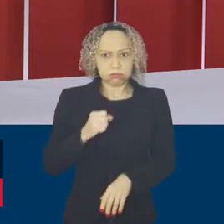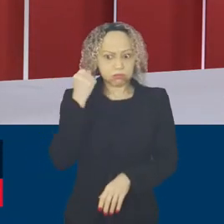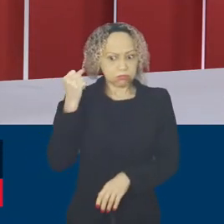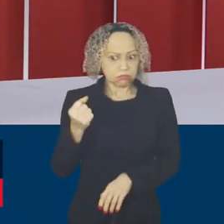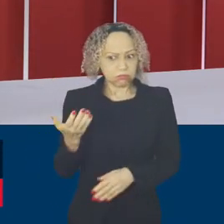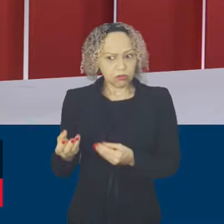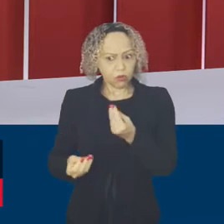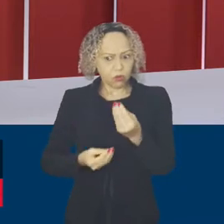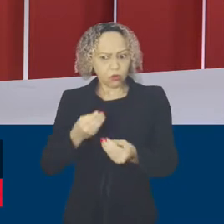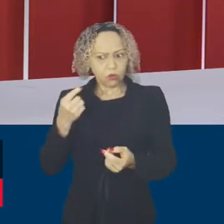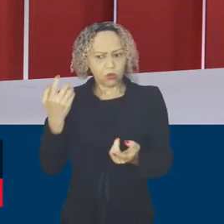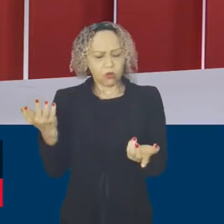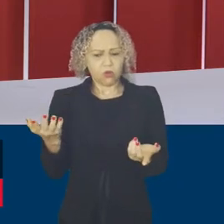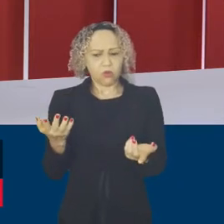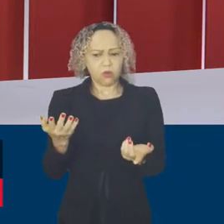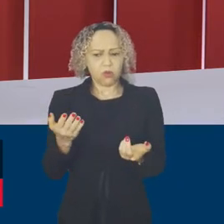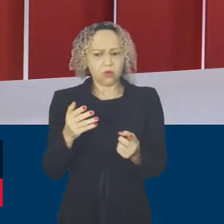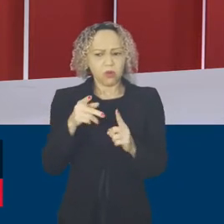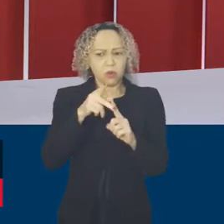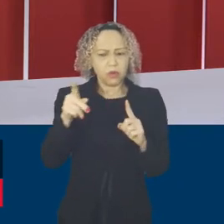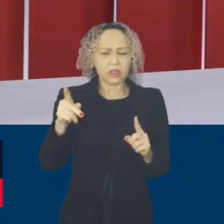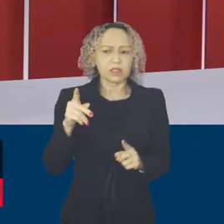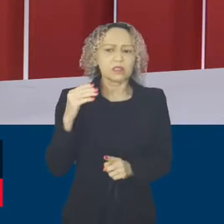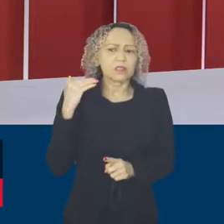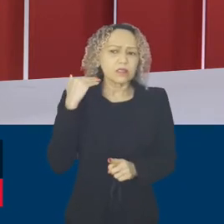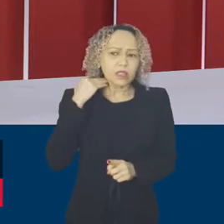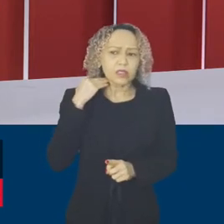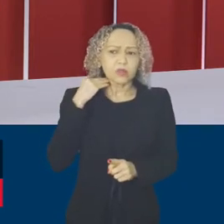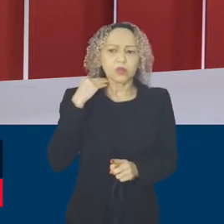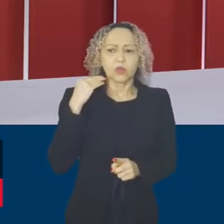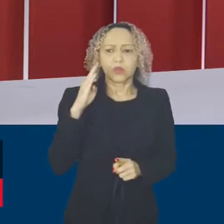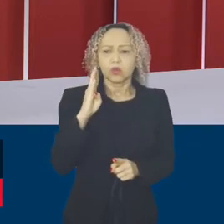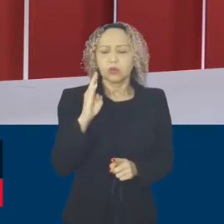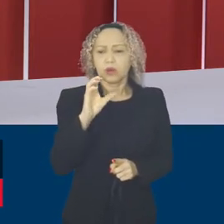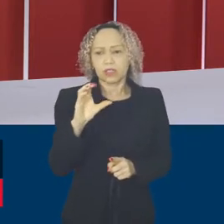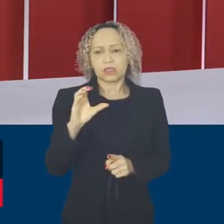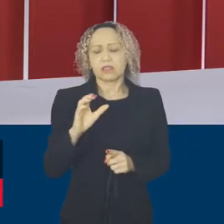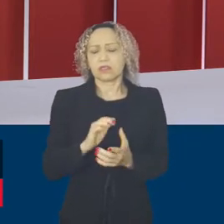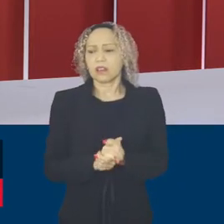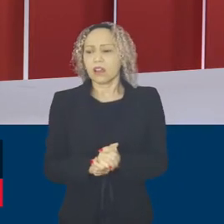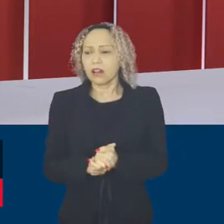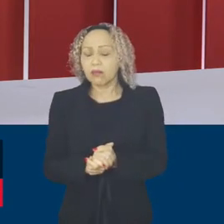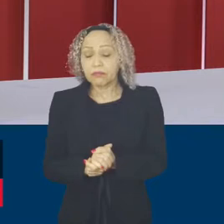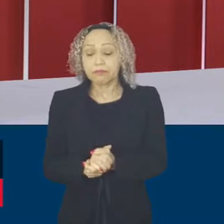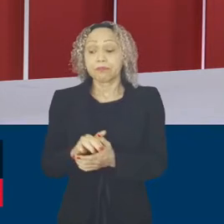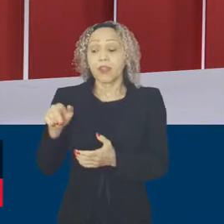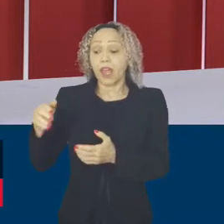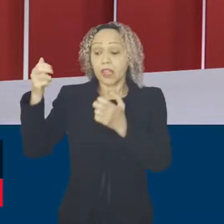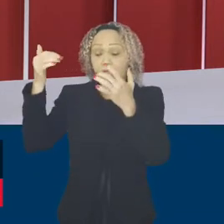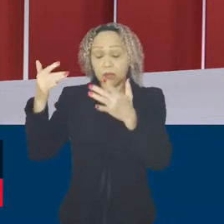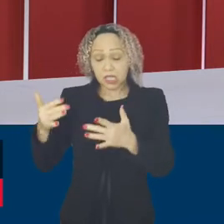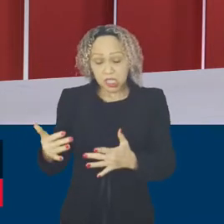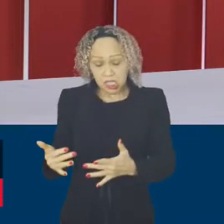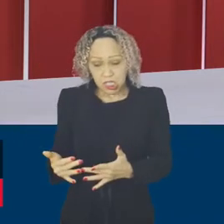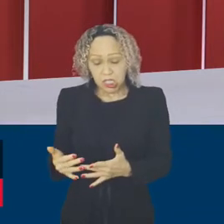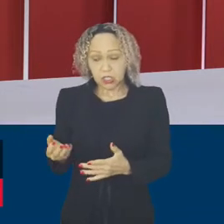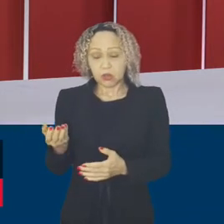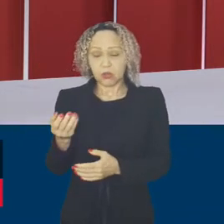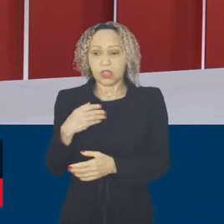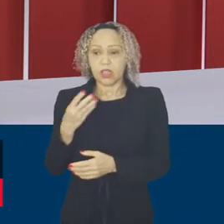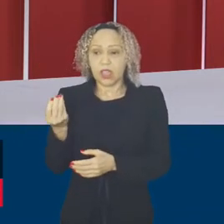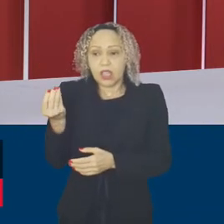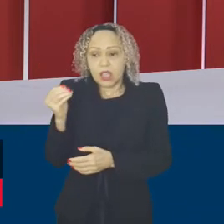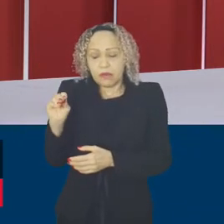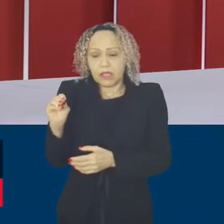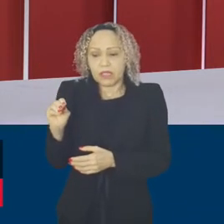Fernando, salve, ótima matéria sobre a taxa de juros no site do PT, muito bem explicadinho. Então é isso, né, vamos acompanhando